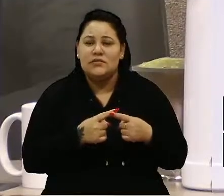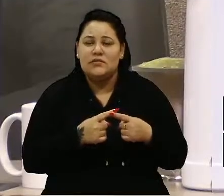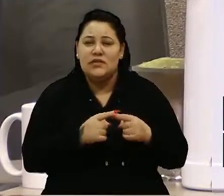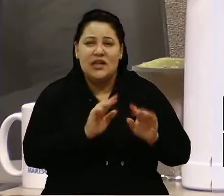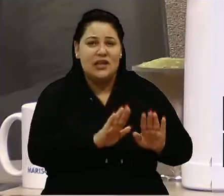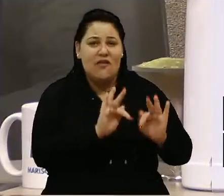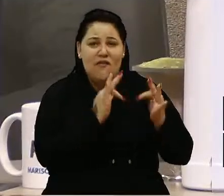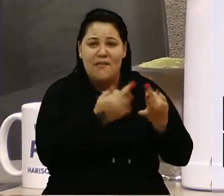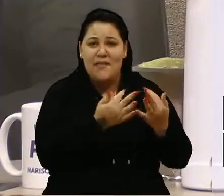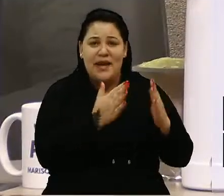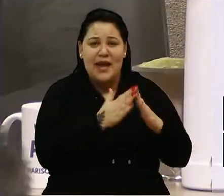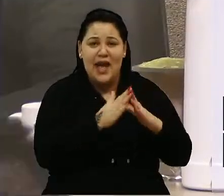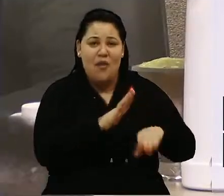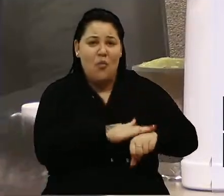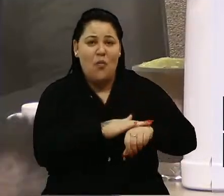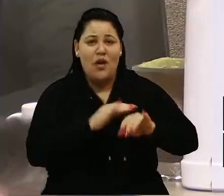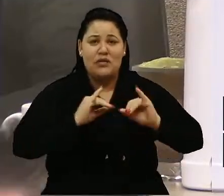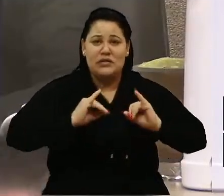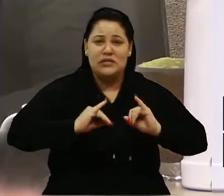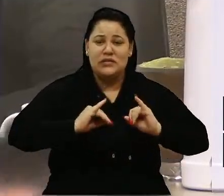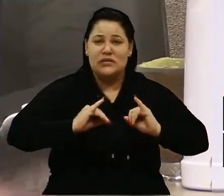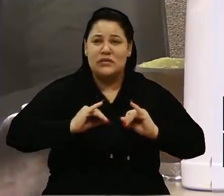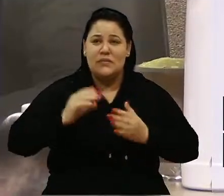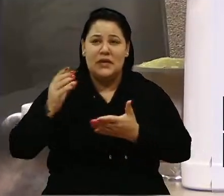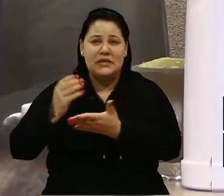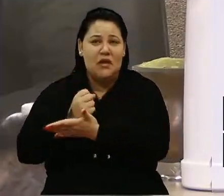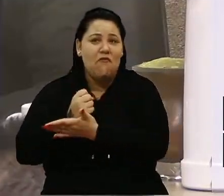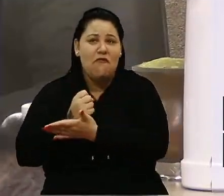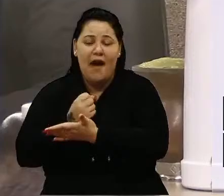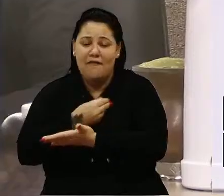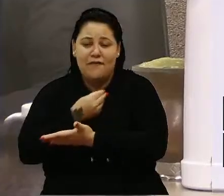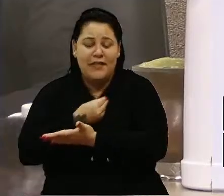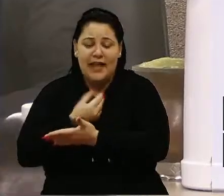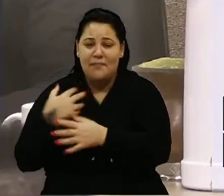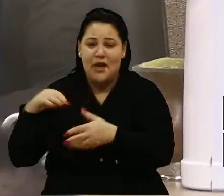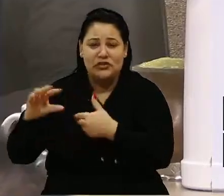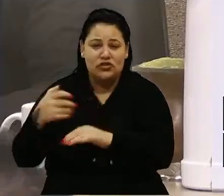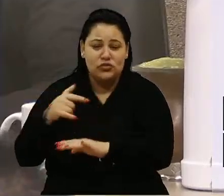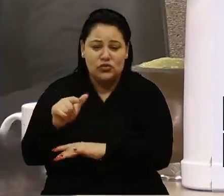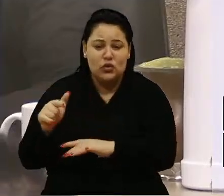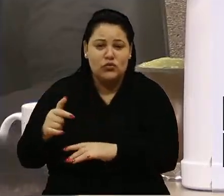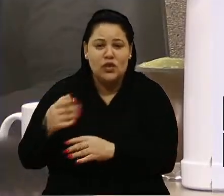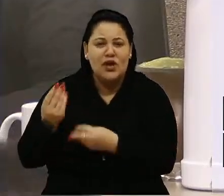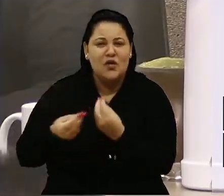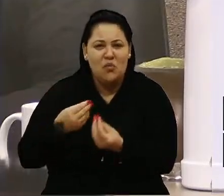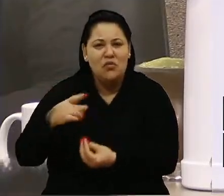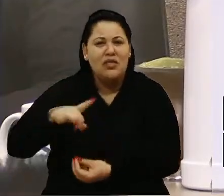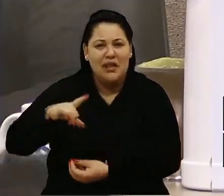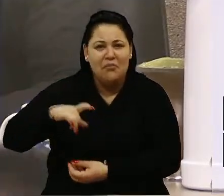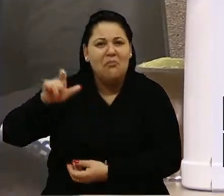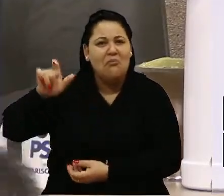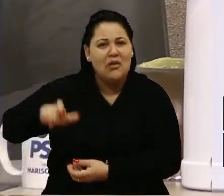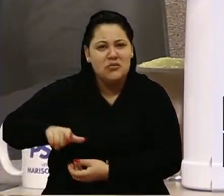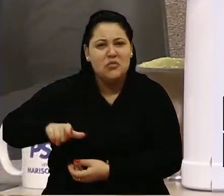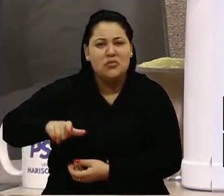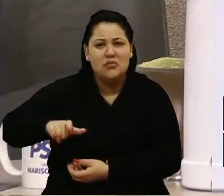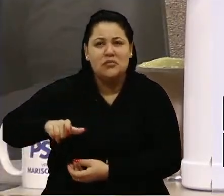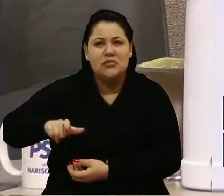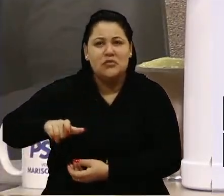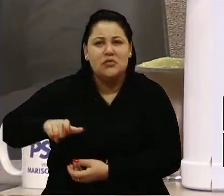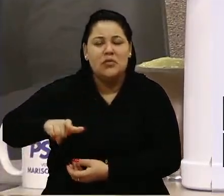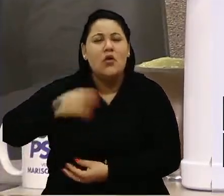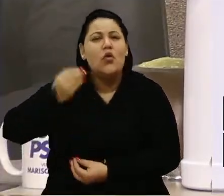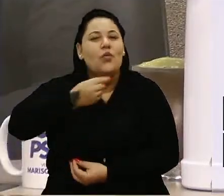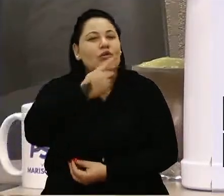do seu dia a dia, do seu momento de lazer, para salvar e estender a mão para o próximo. Aí como é que tem pessoas, e aqueles... como é que é seu nome